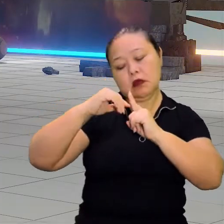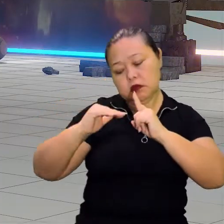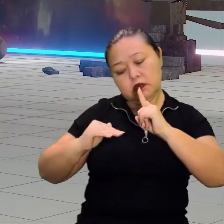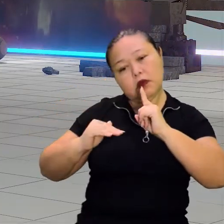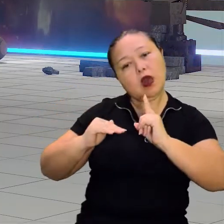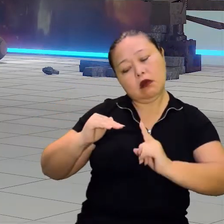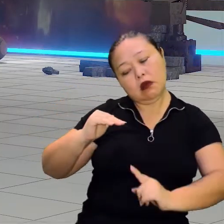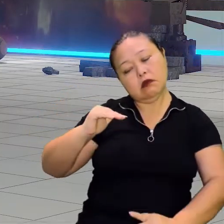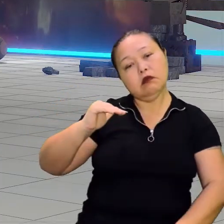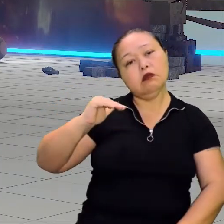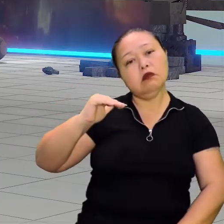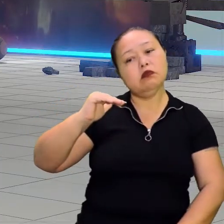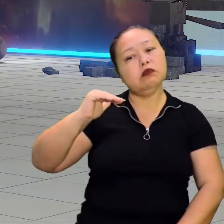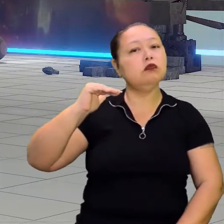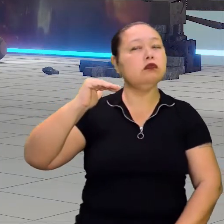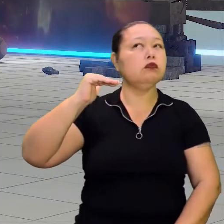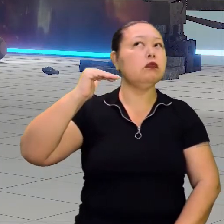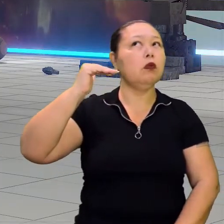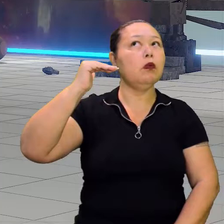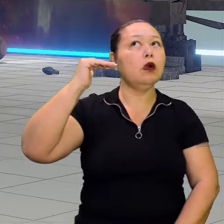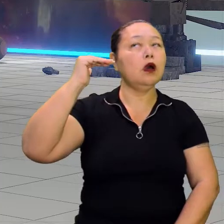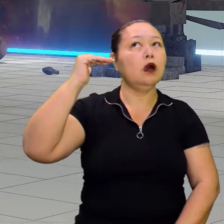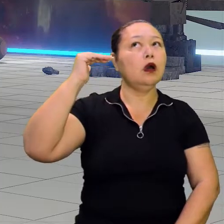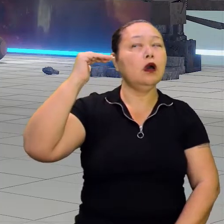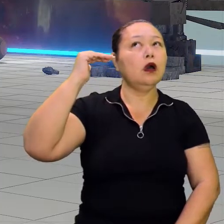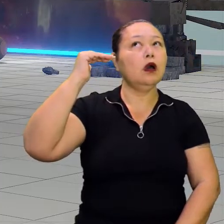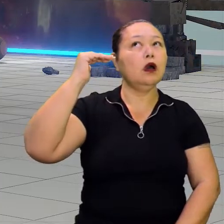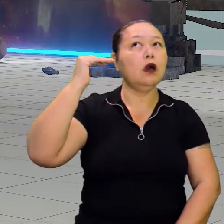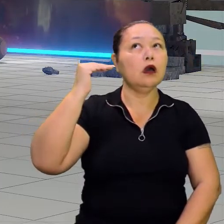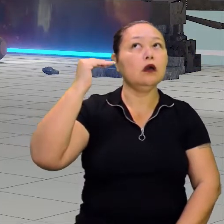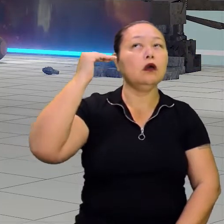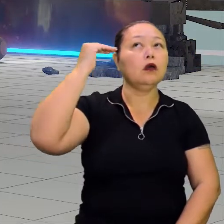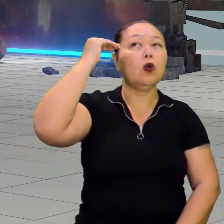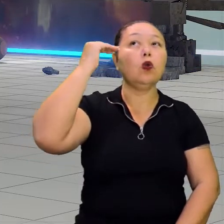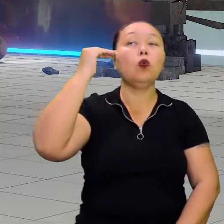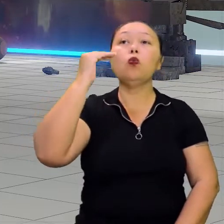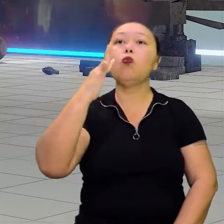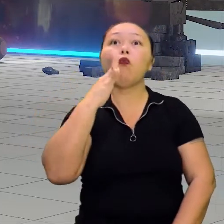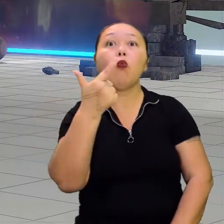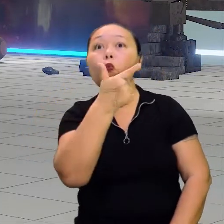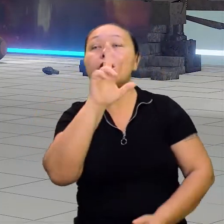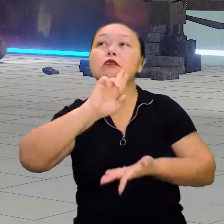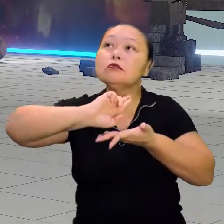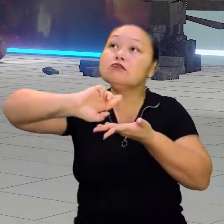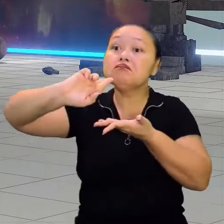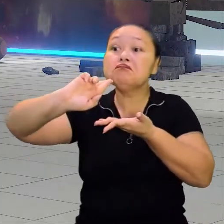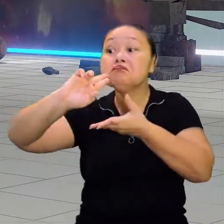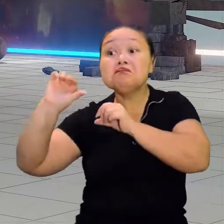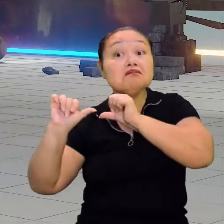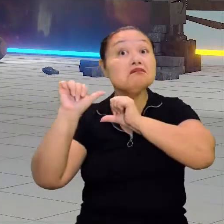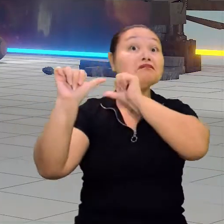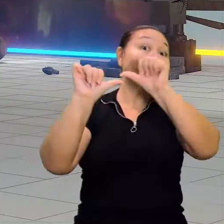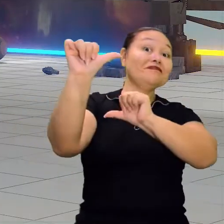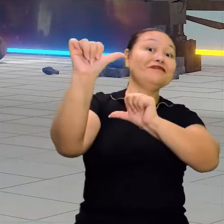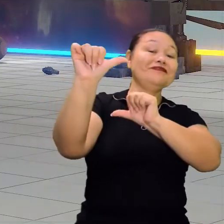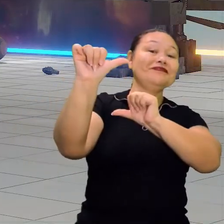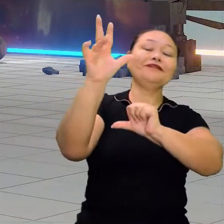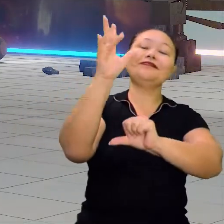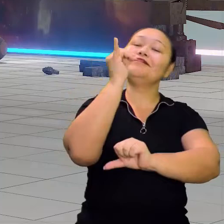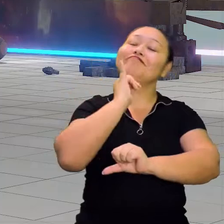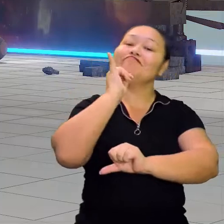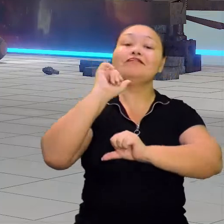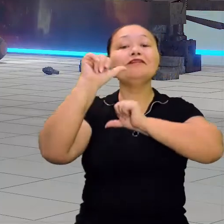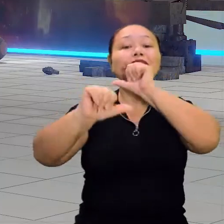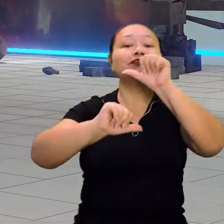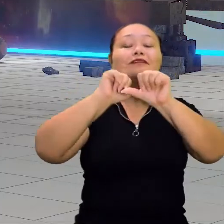crescendo, até que chega um certo ponto que você conhece outras religiões, aí você migra. Por exemplo, você